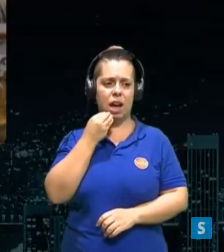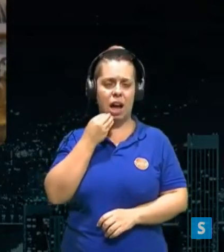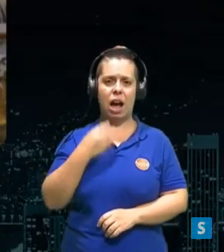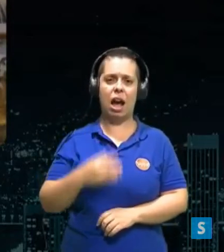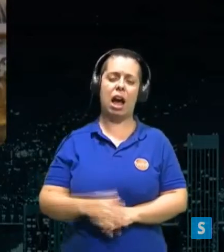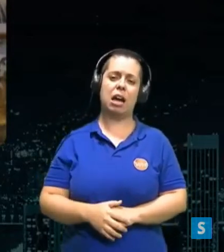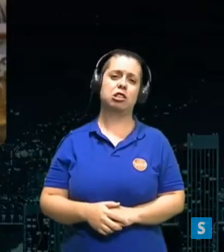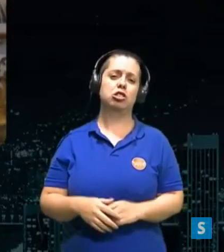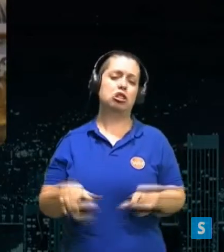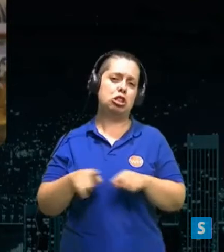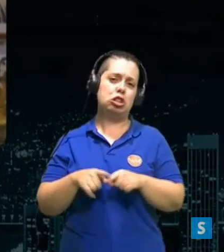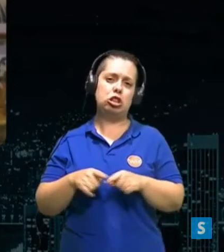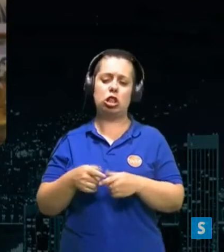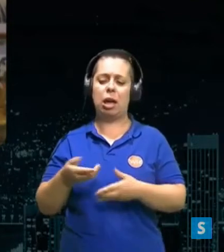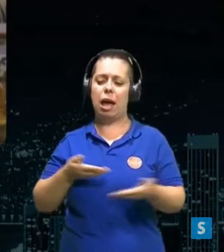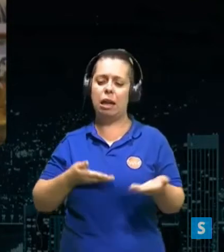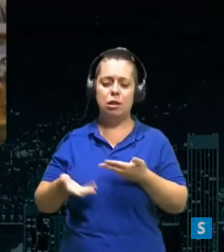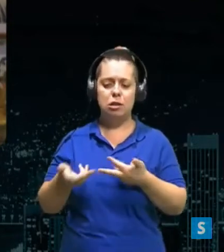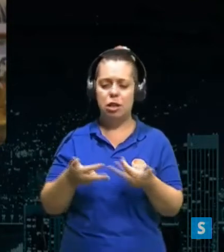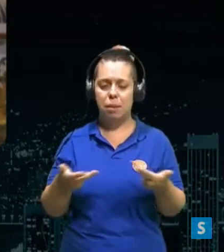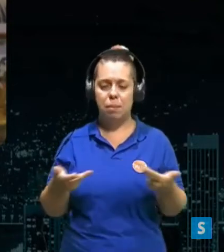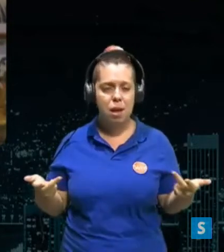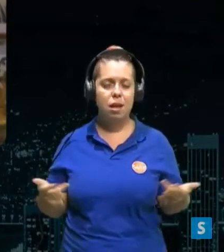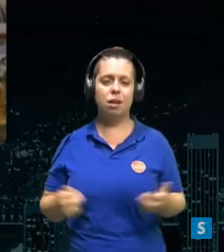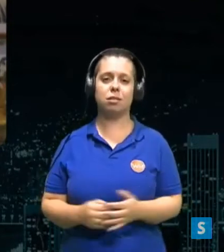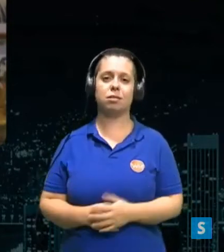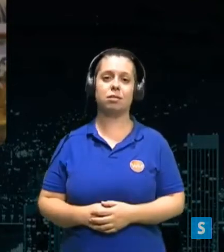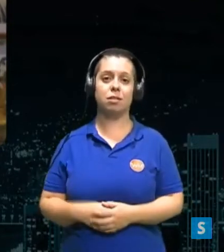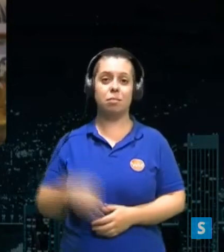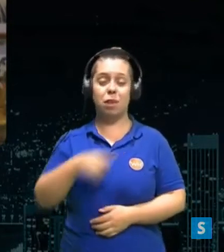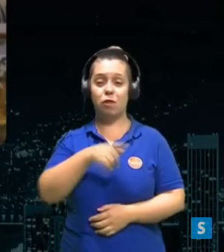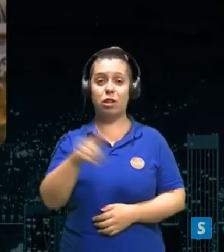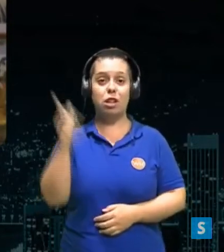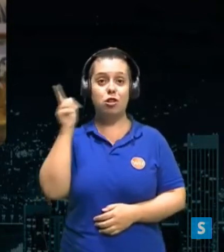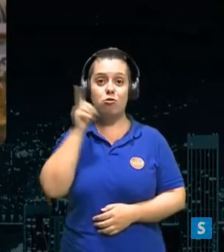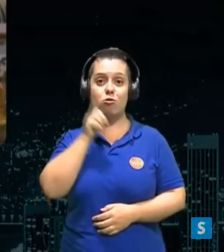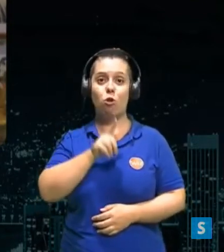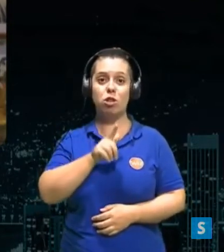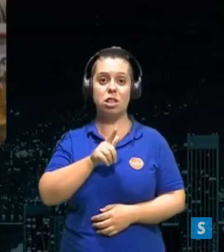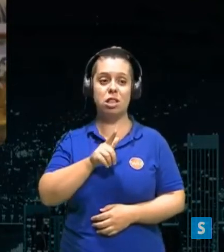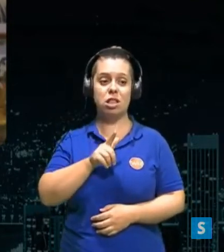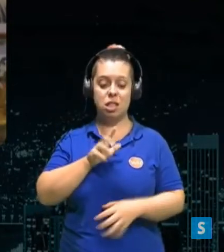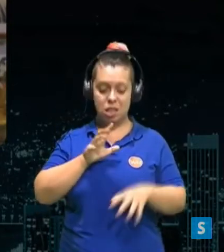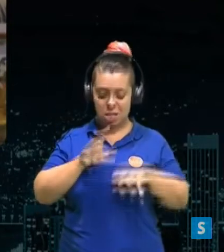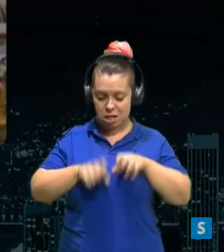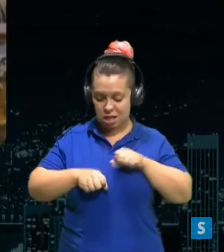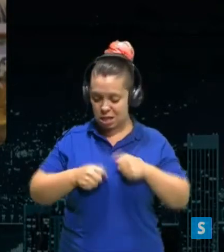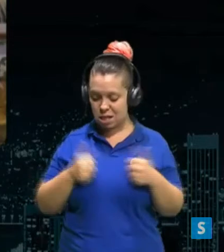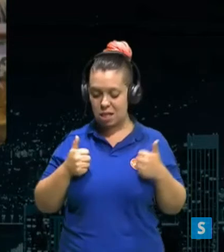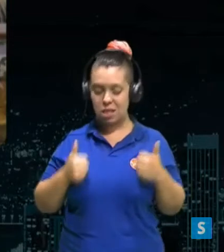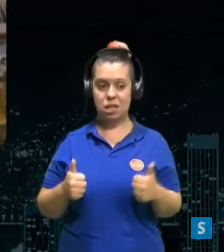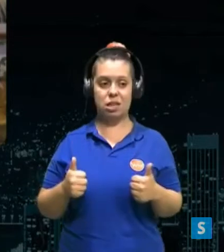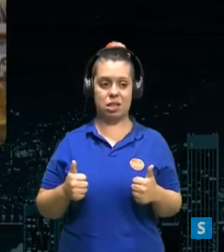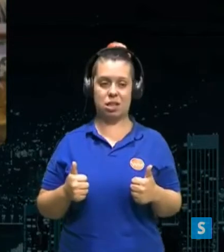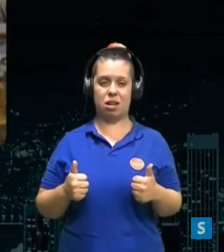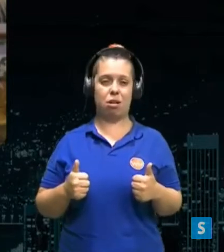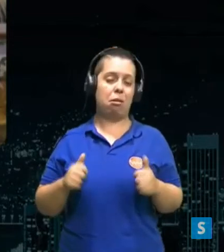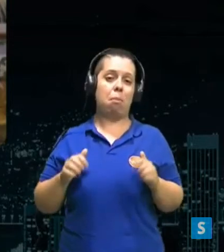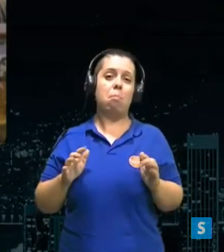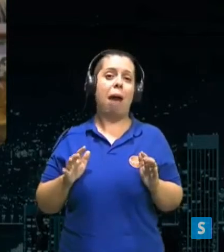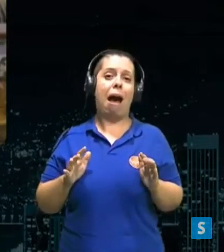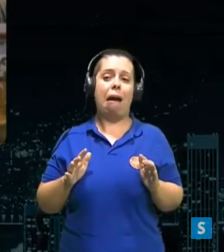desenvolver os relacionamentos para que você possa chegar numa auto-realização sem ter que pedir